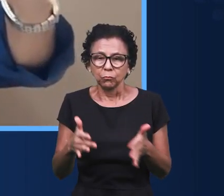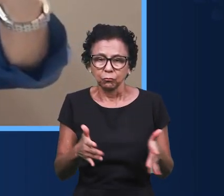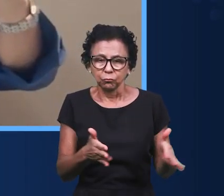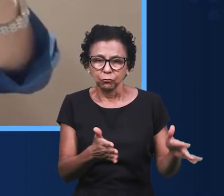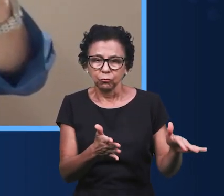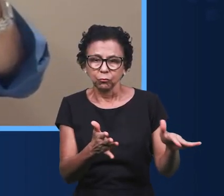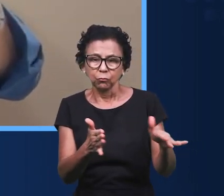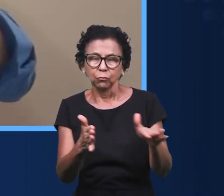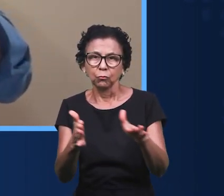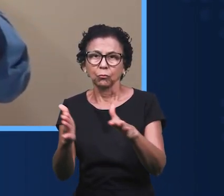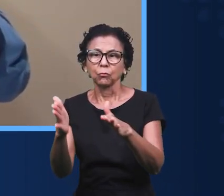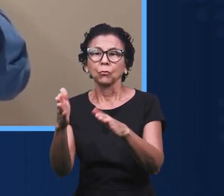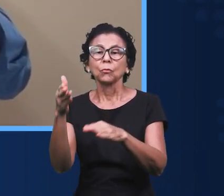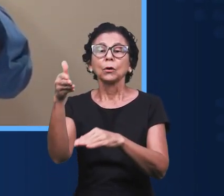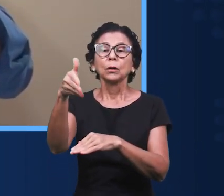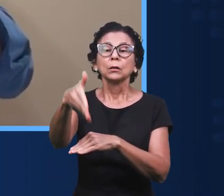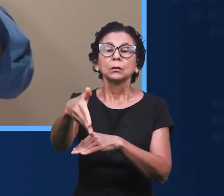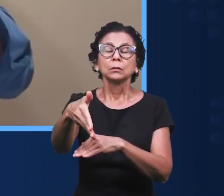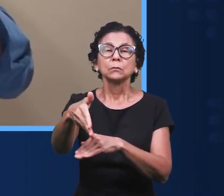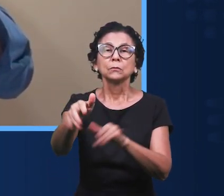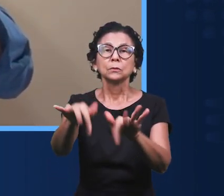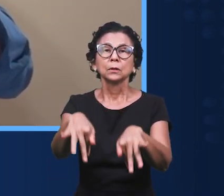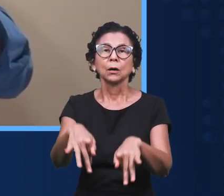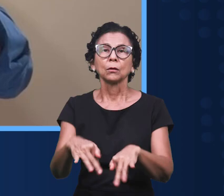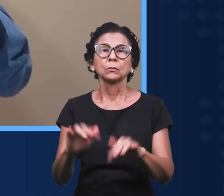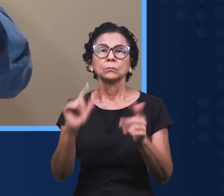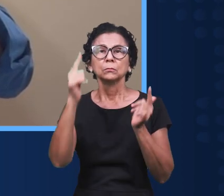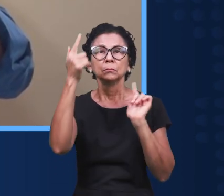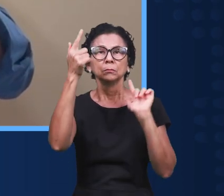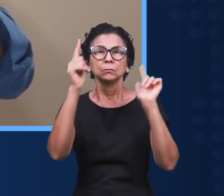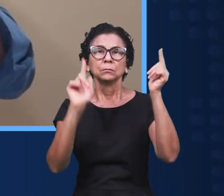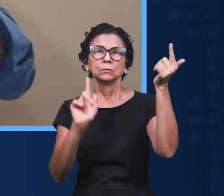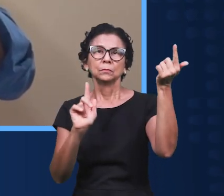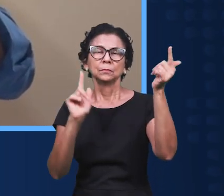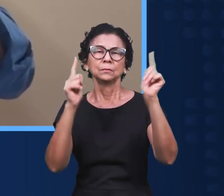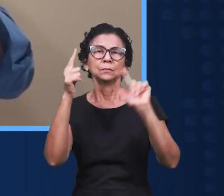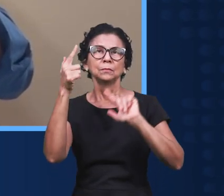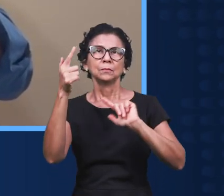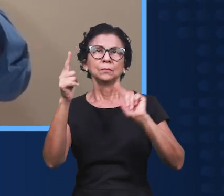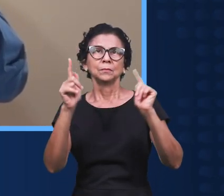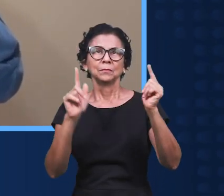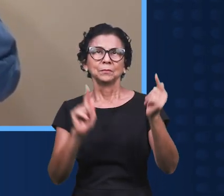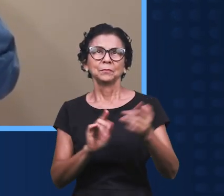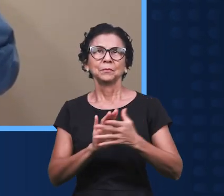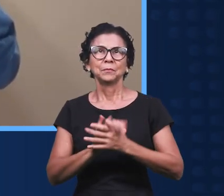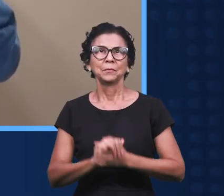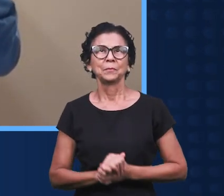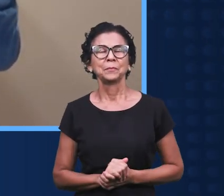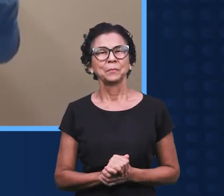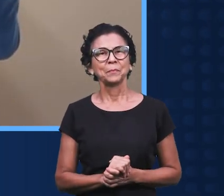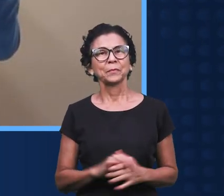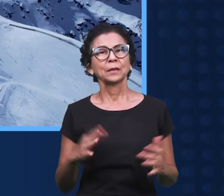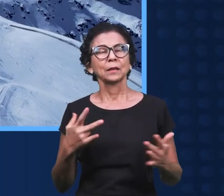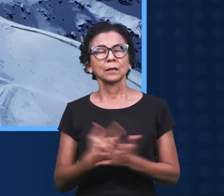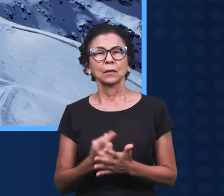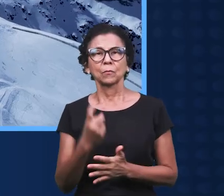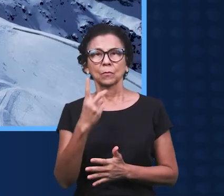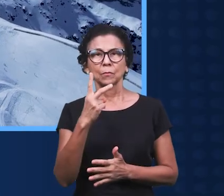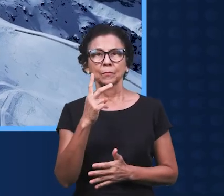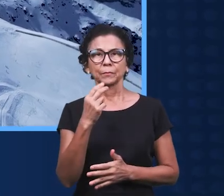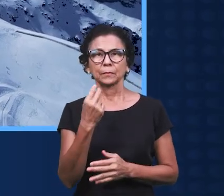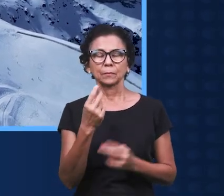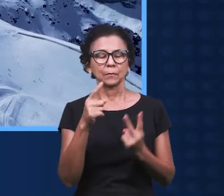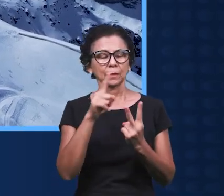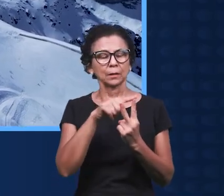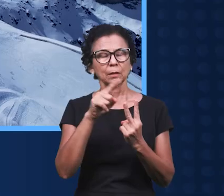No toque dessas 2 placas, ok? Aí surgiu os Andes. E